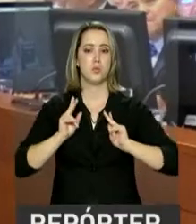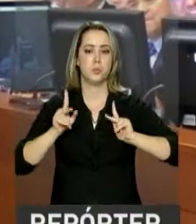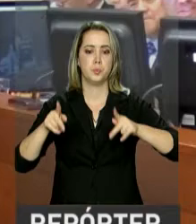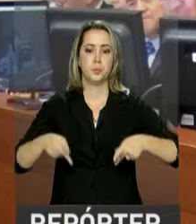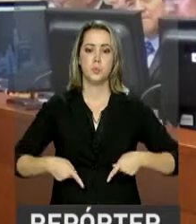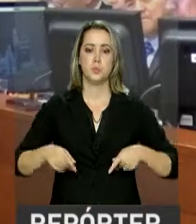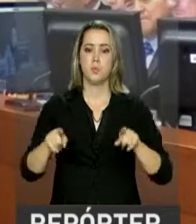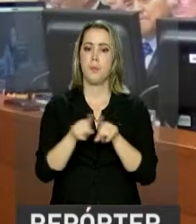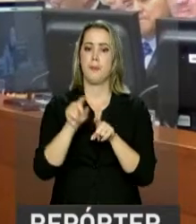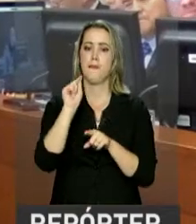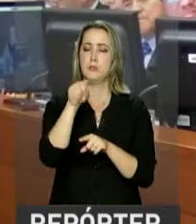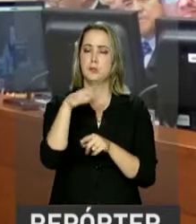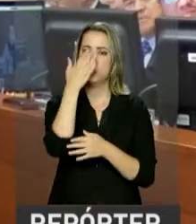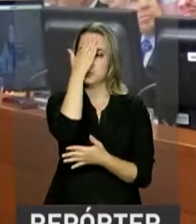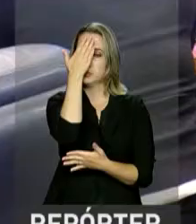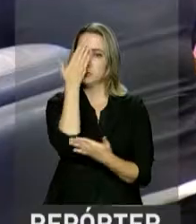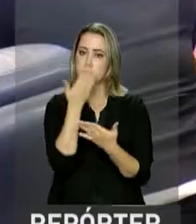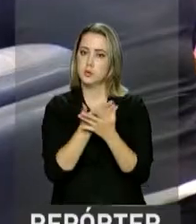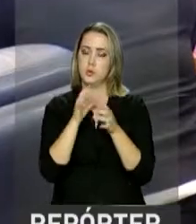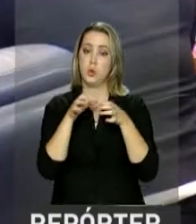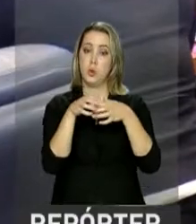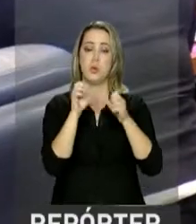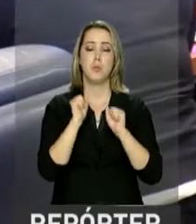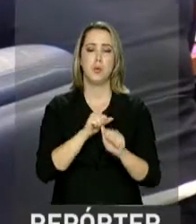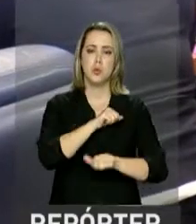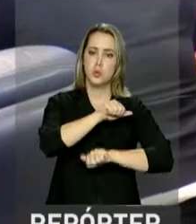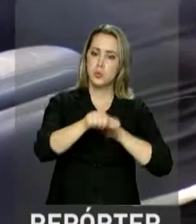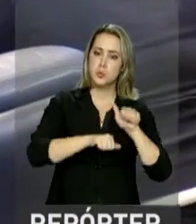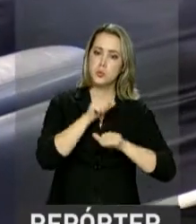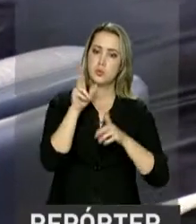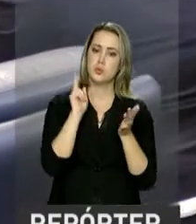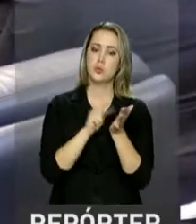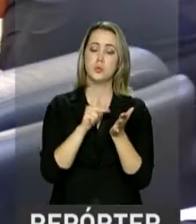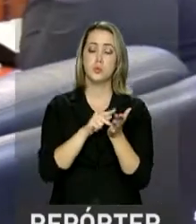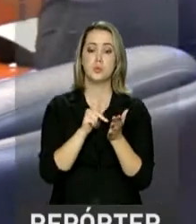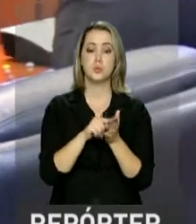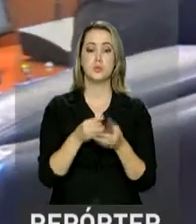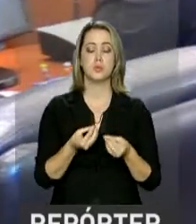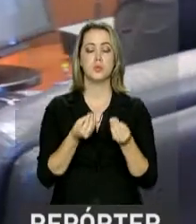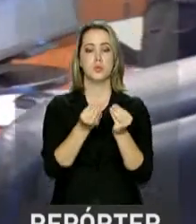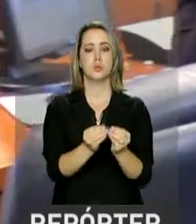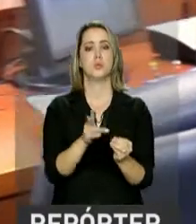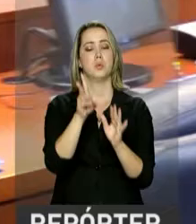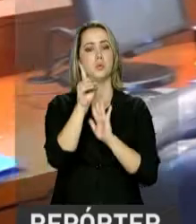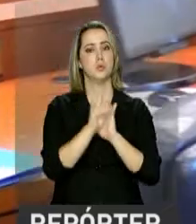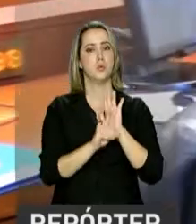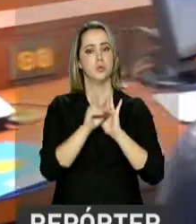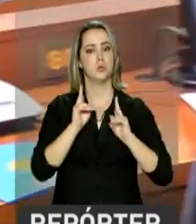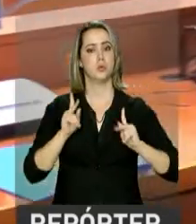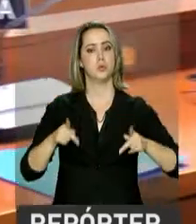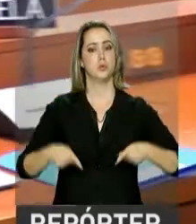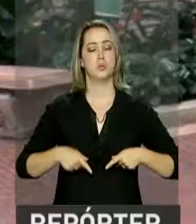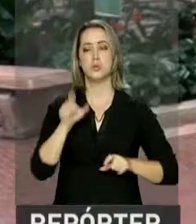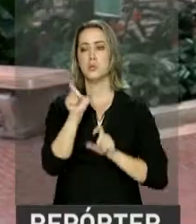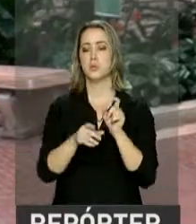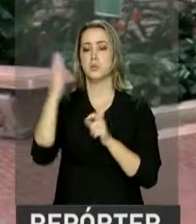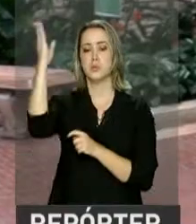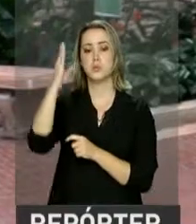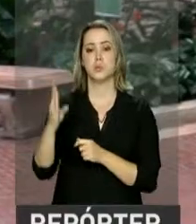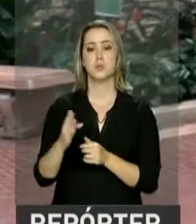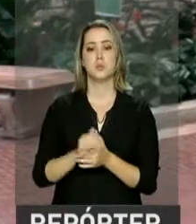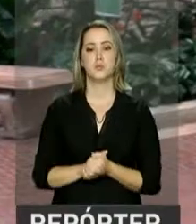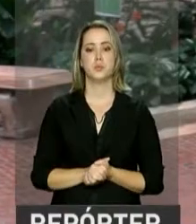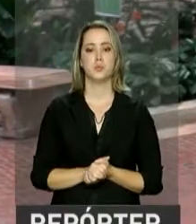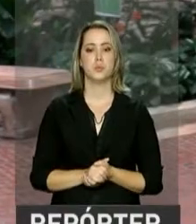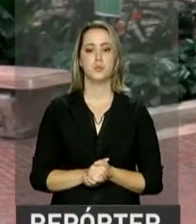candidata também acredita que a comissão pode trazer mudanças reais para garantir os direitos humanos dos brasileiros toda e qualquer